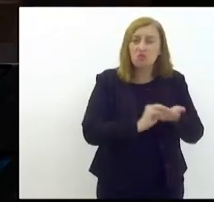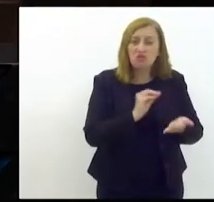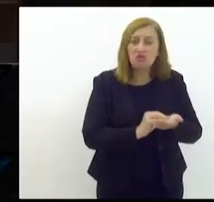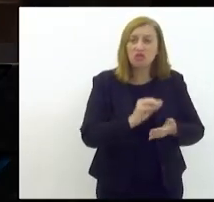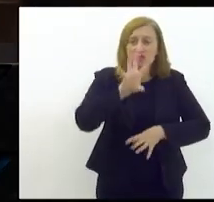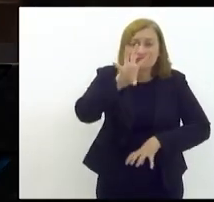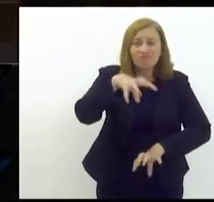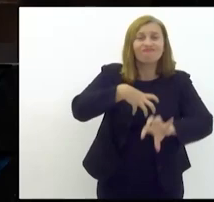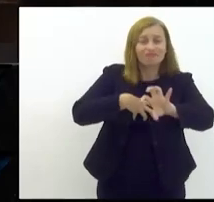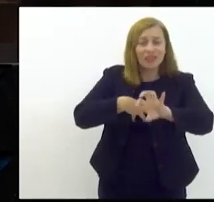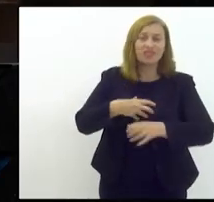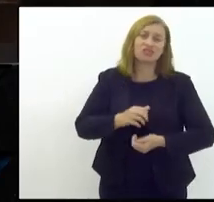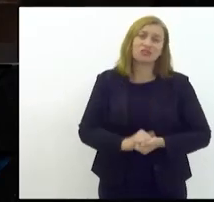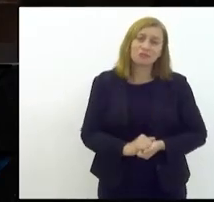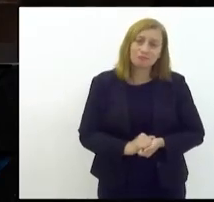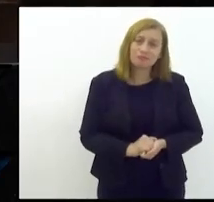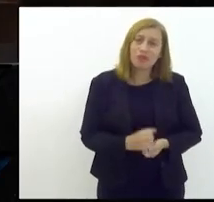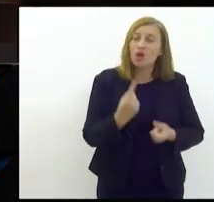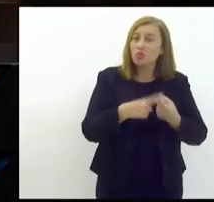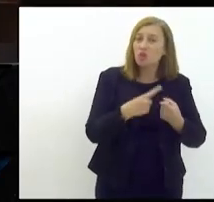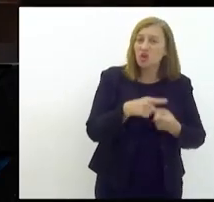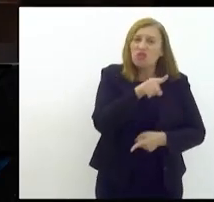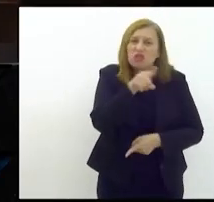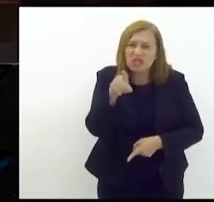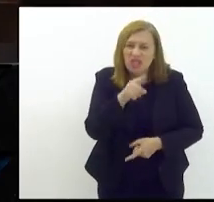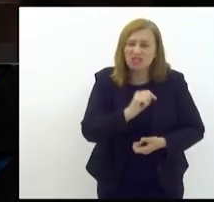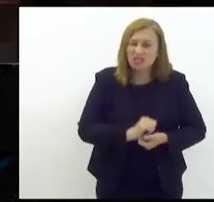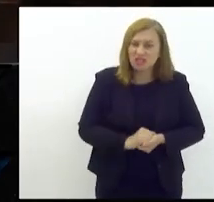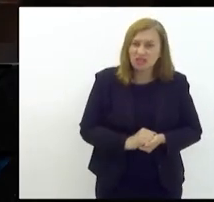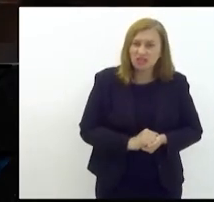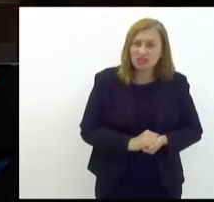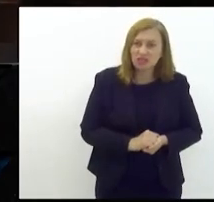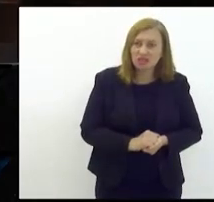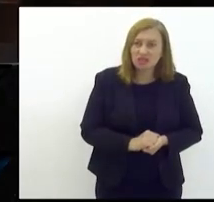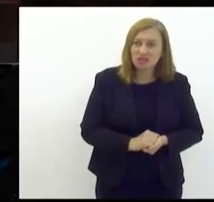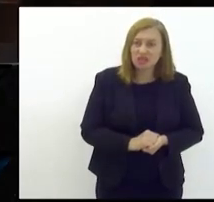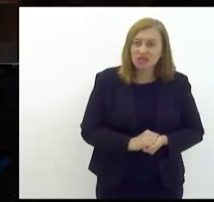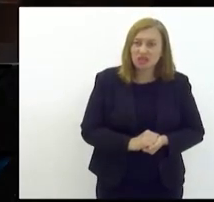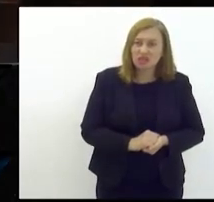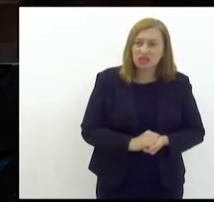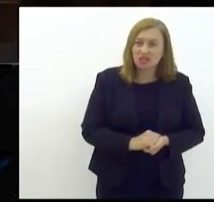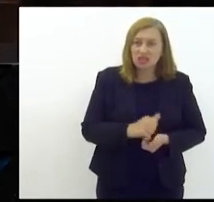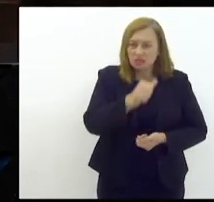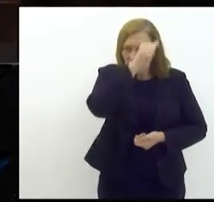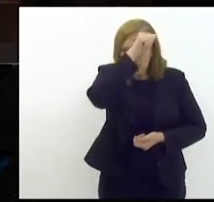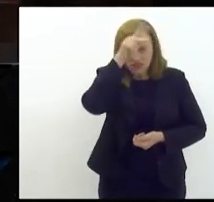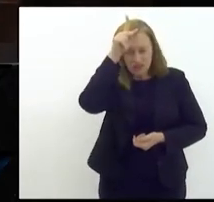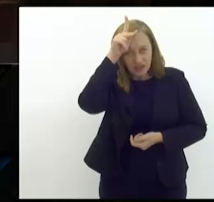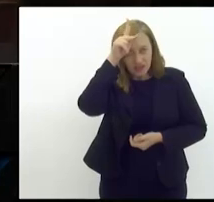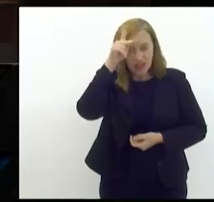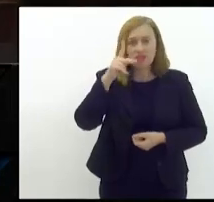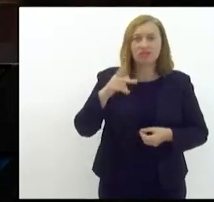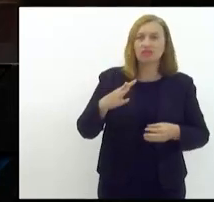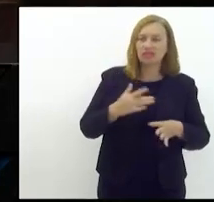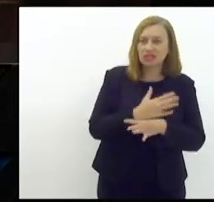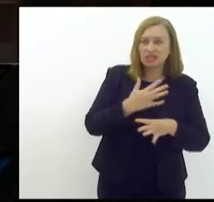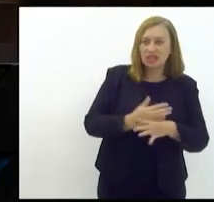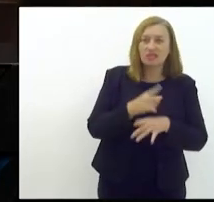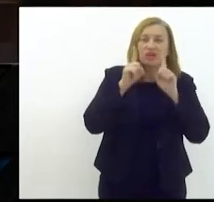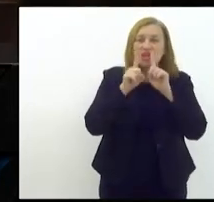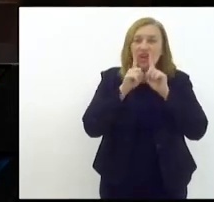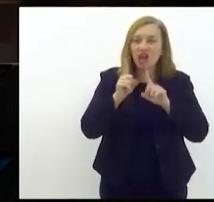de amor ao próximo porque vocês que estão à frente da cidade de maricáciosos